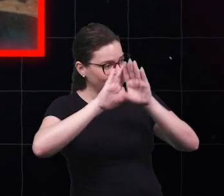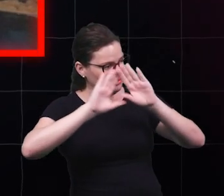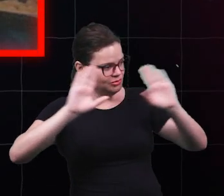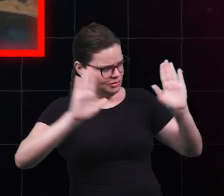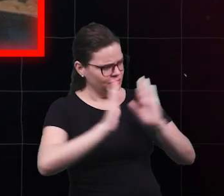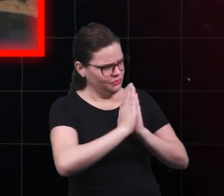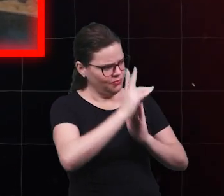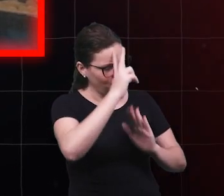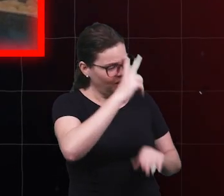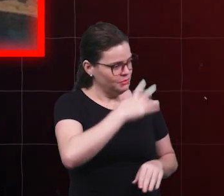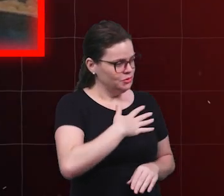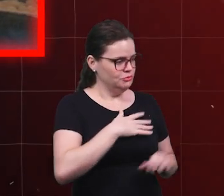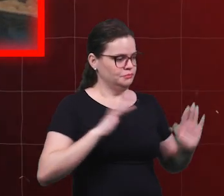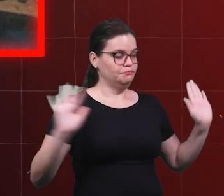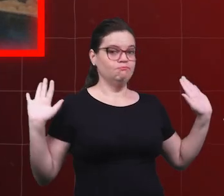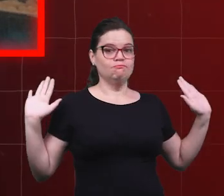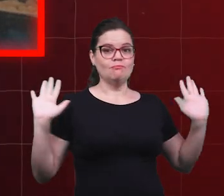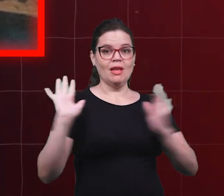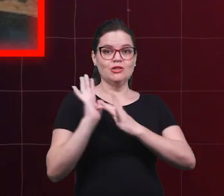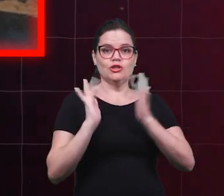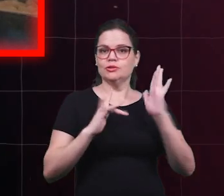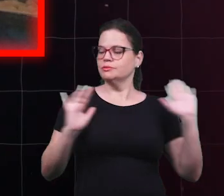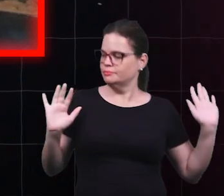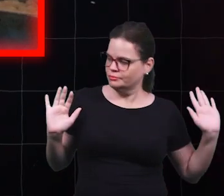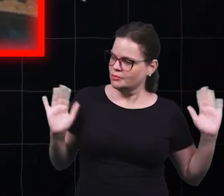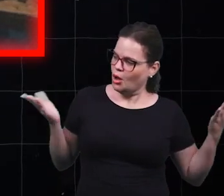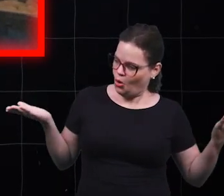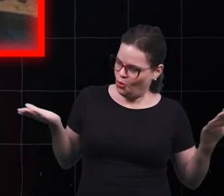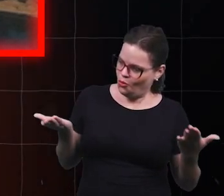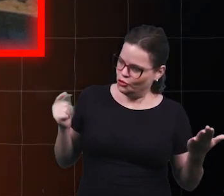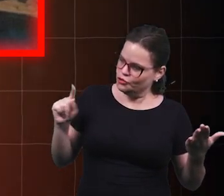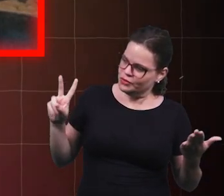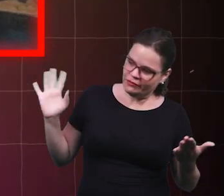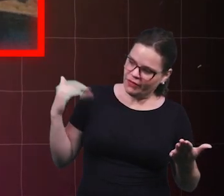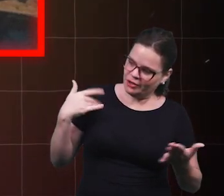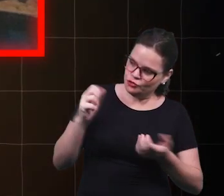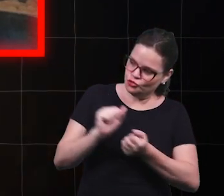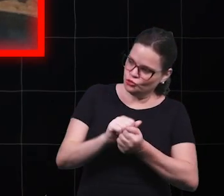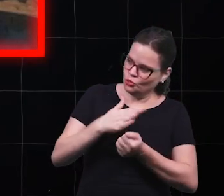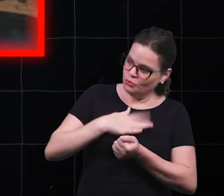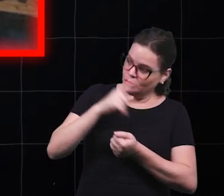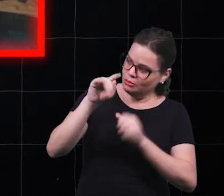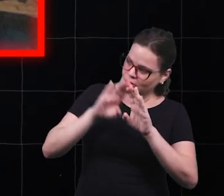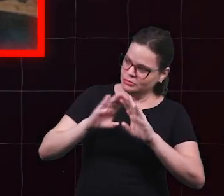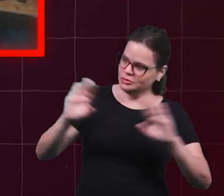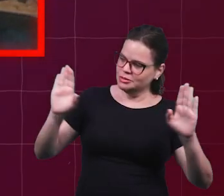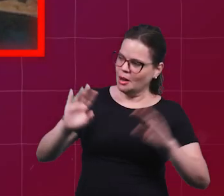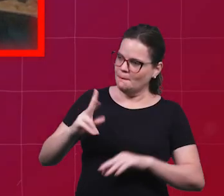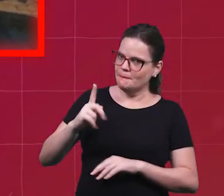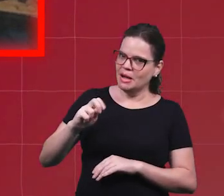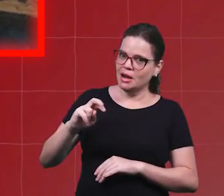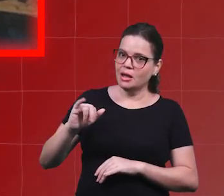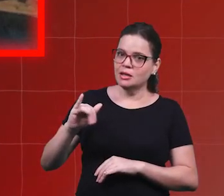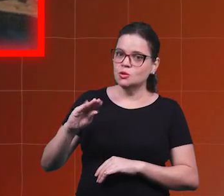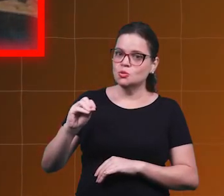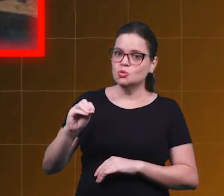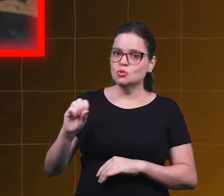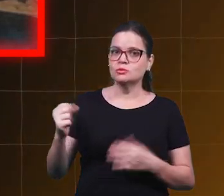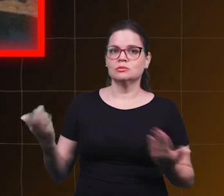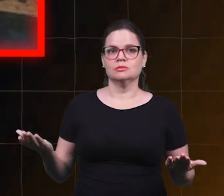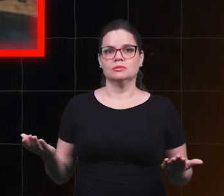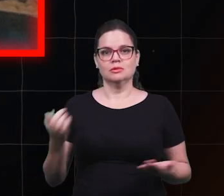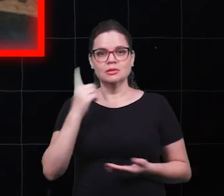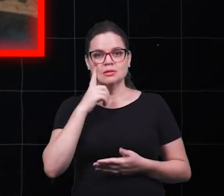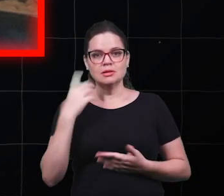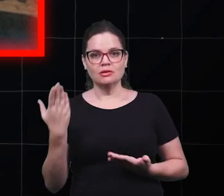nós percebemos? Nós lemos o livro de Atos, nós vamos ver que o Senhor Jesus ainda permaneceu cerca de 40 dias